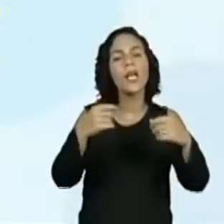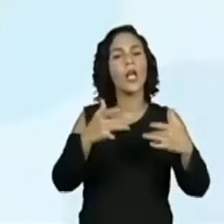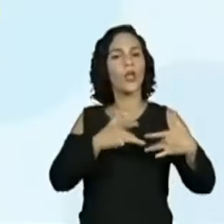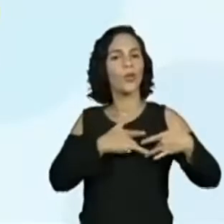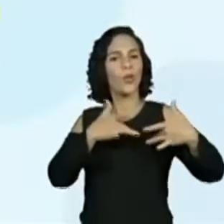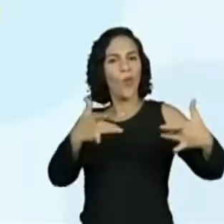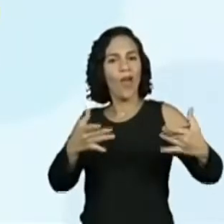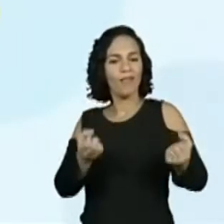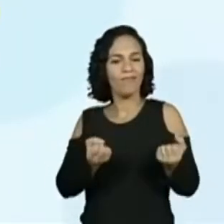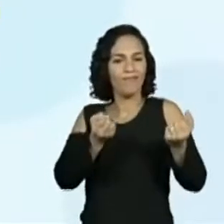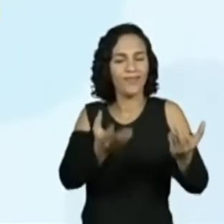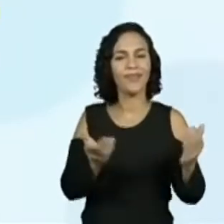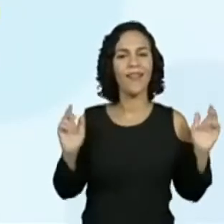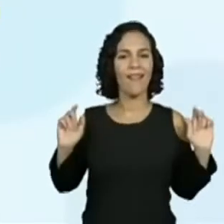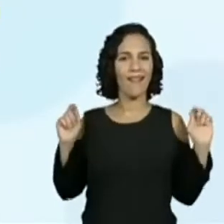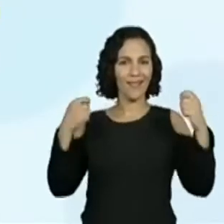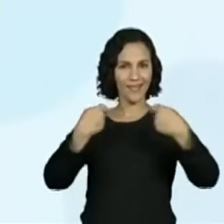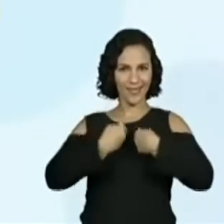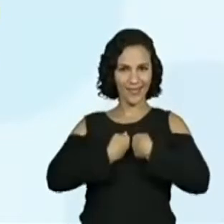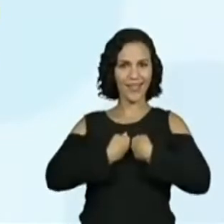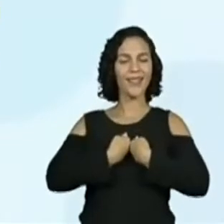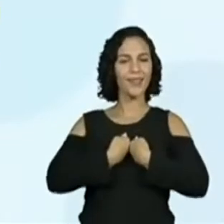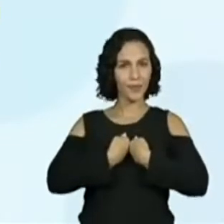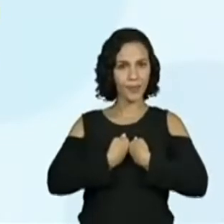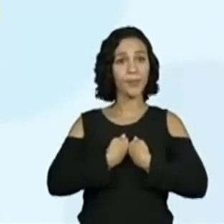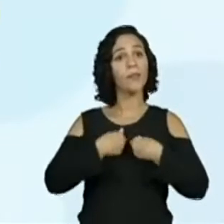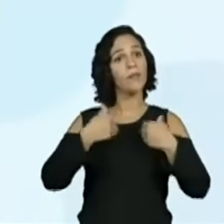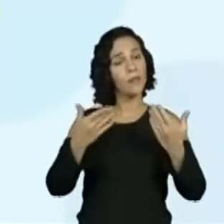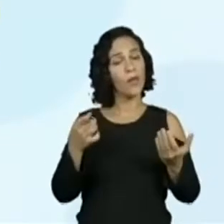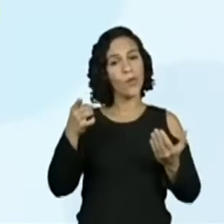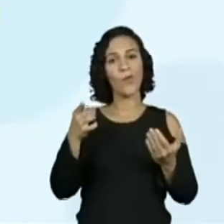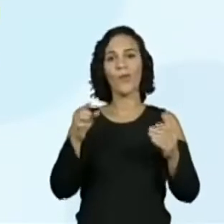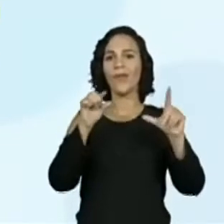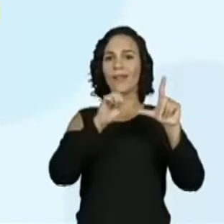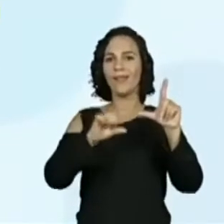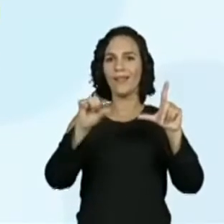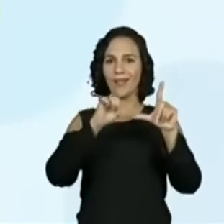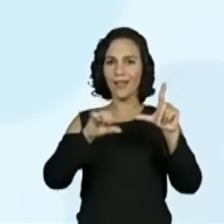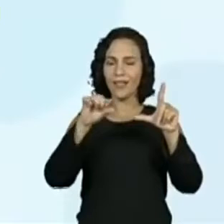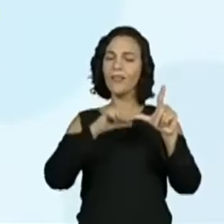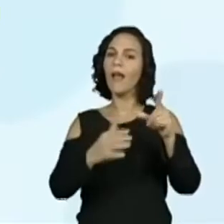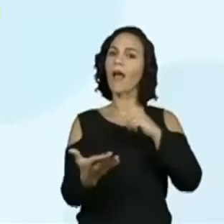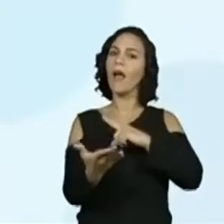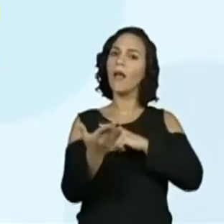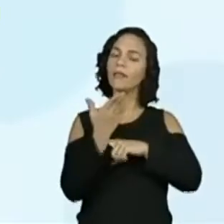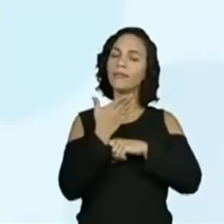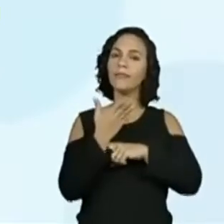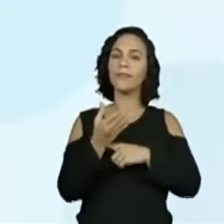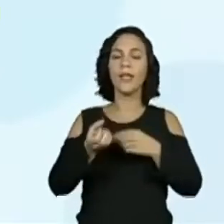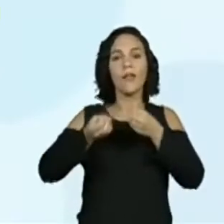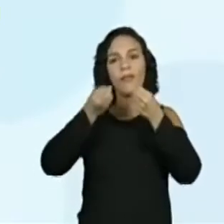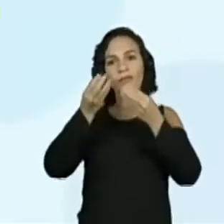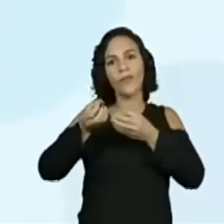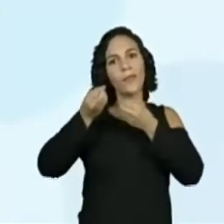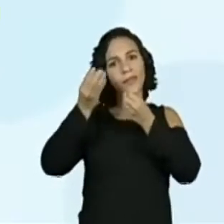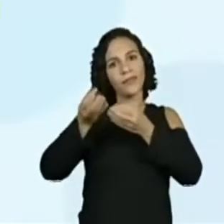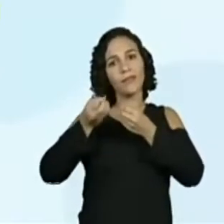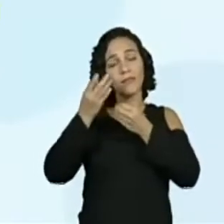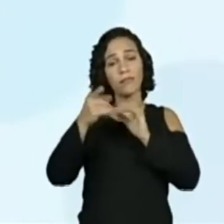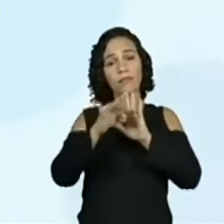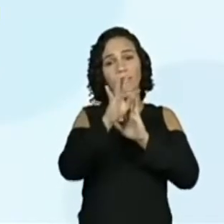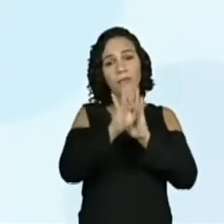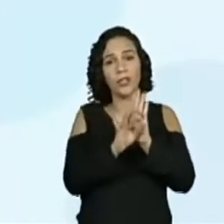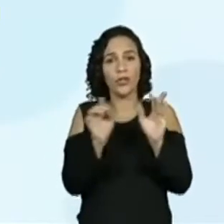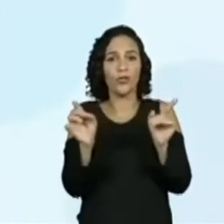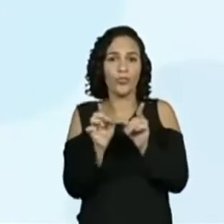Então a legenda não só descreve a imagem, como ela me dá bastante informação. Mas é um pequeno texto, não é um